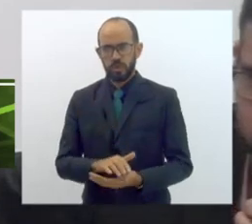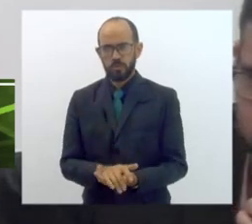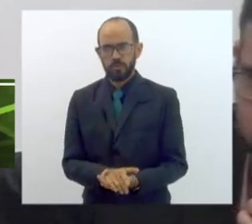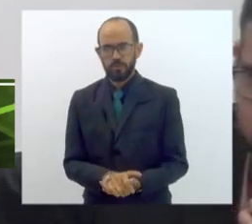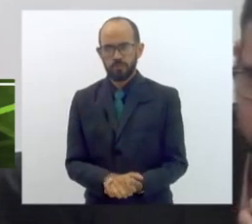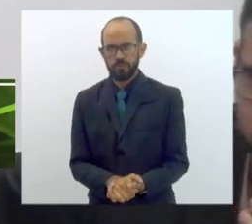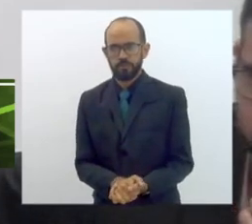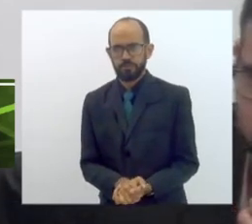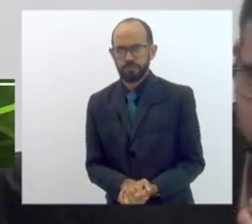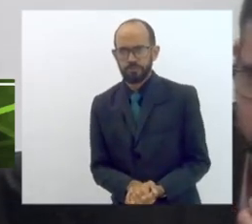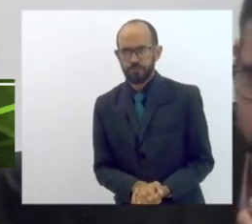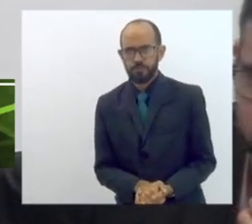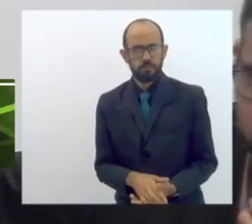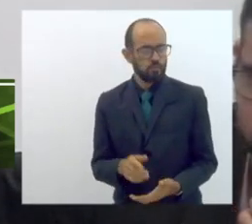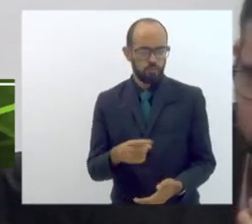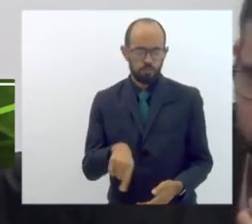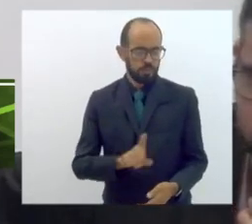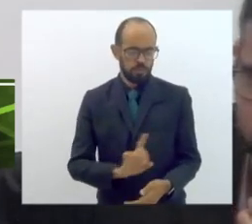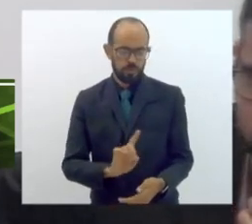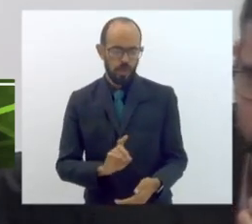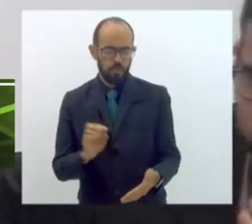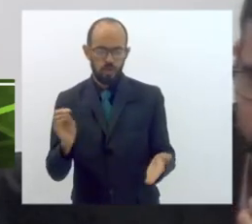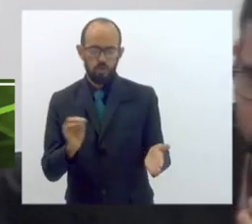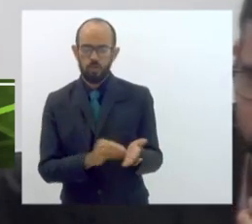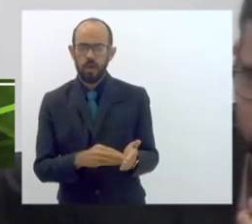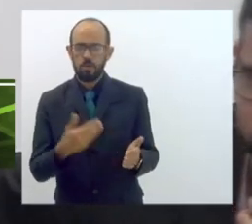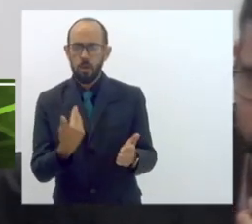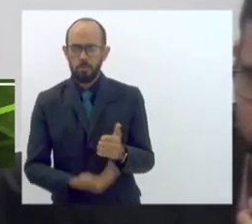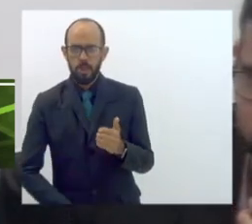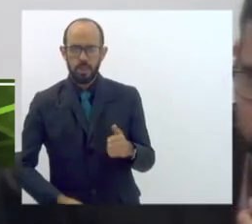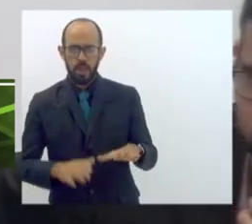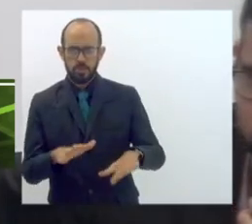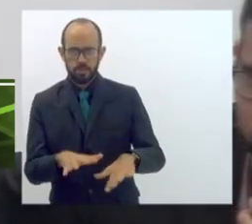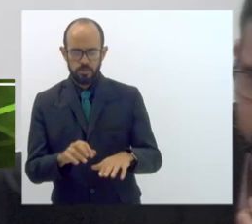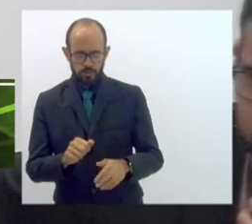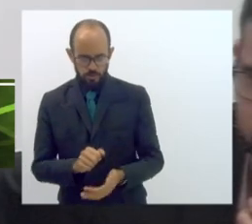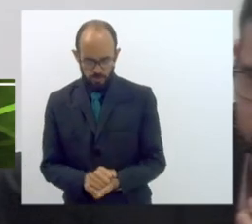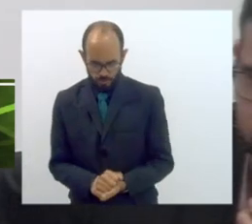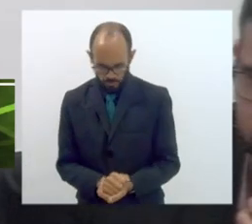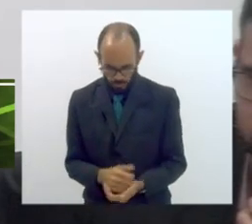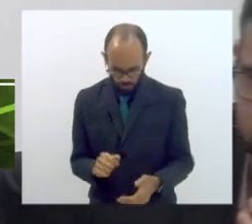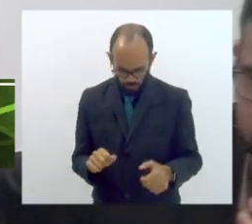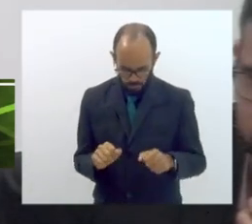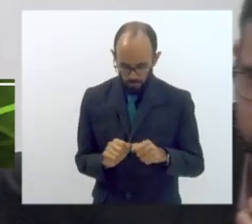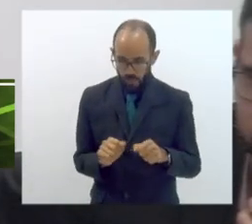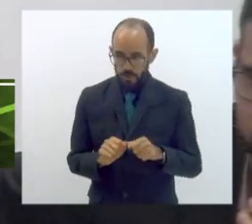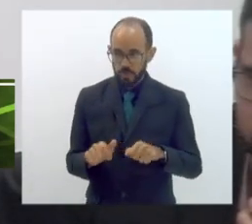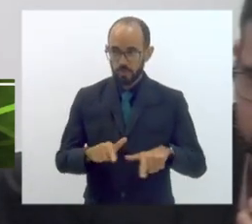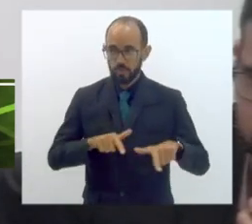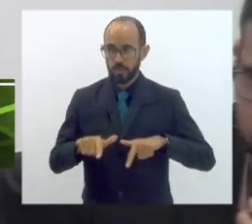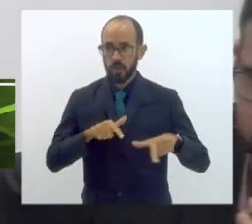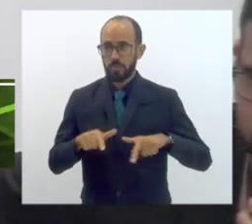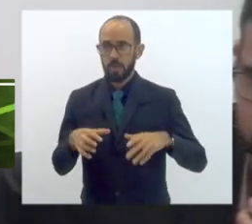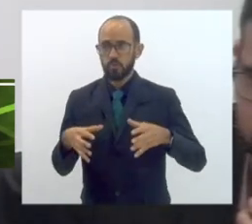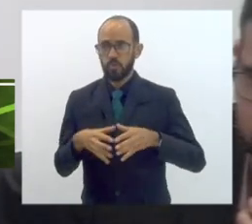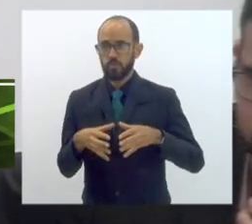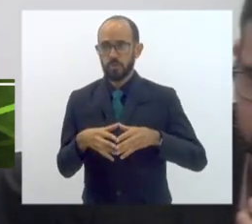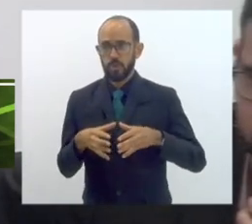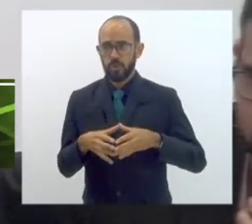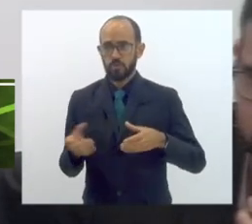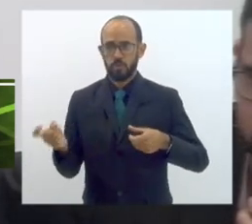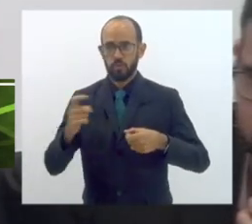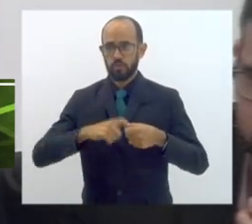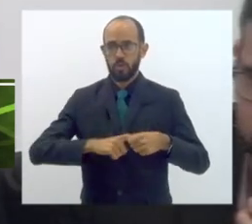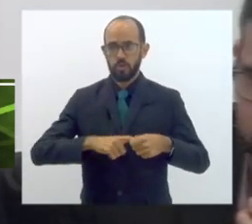prefeito. Não tinha necessidade. E você encampar um trabalho de frente parlamentar de consórcio